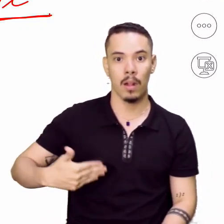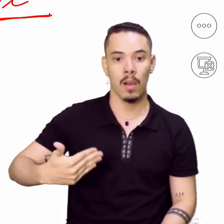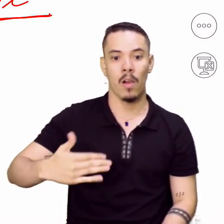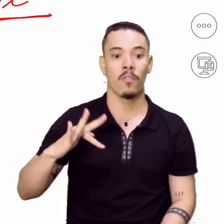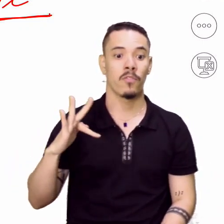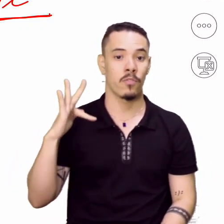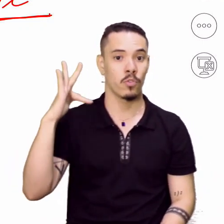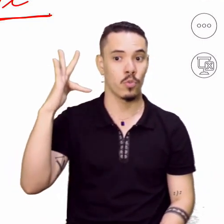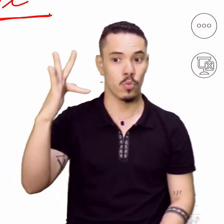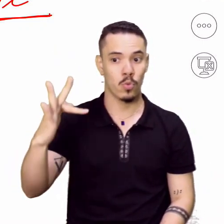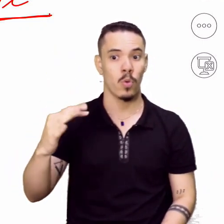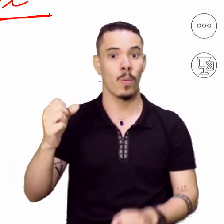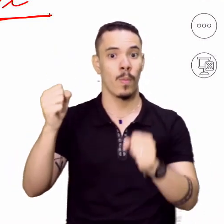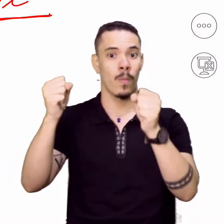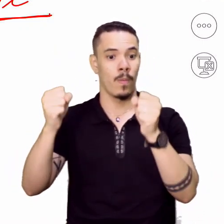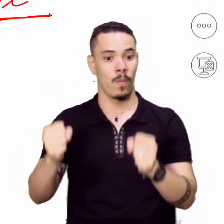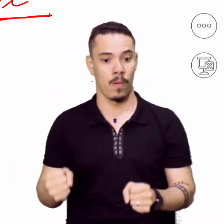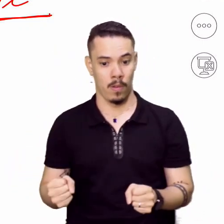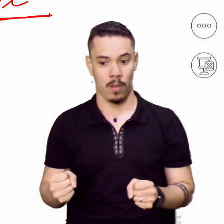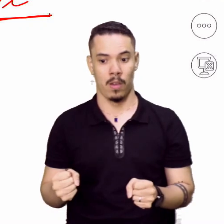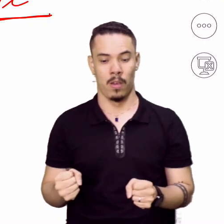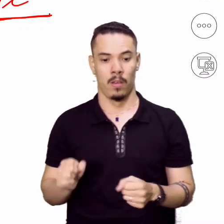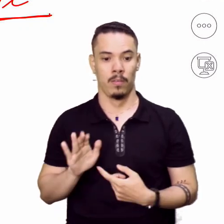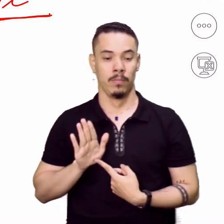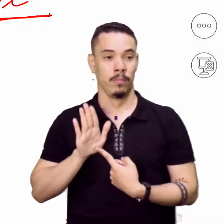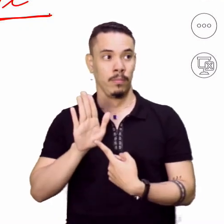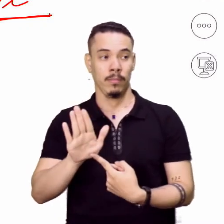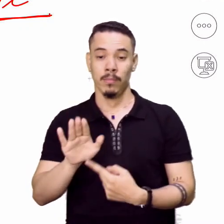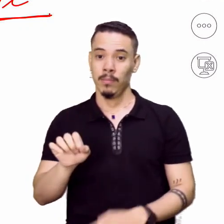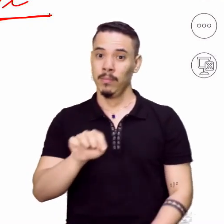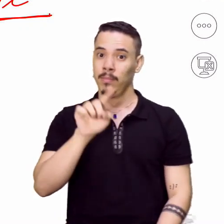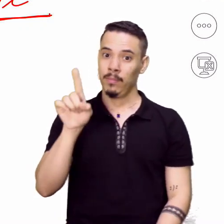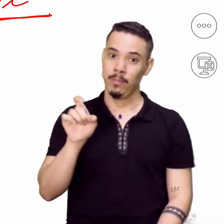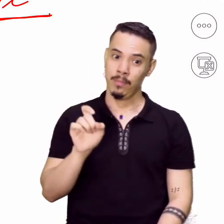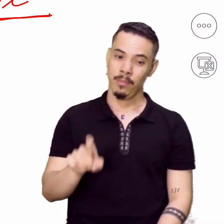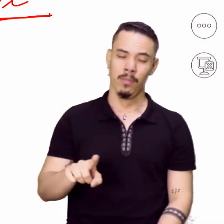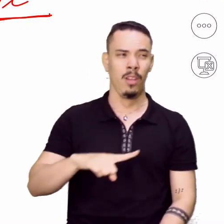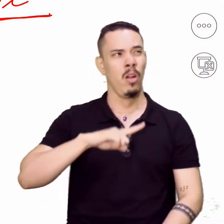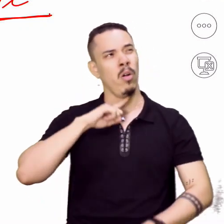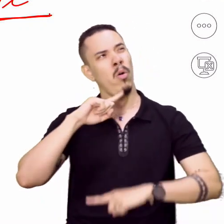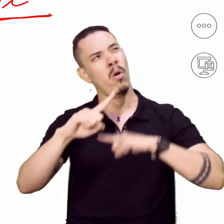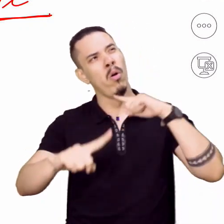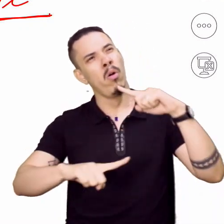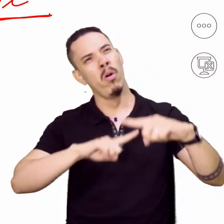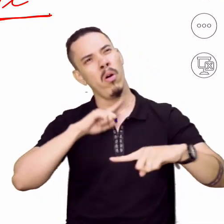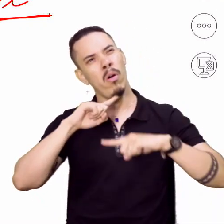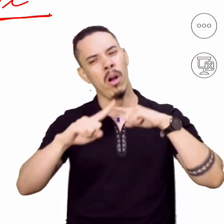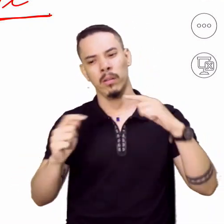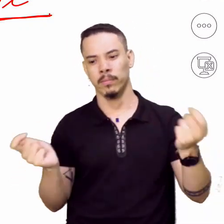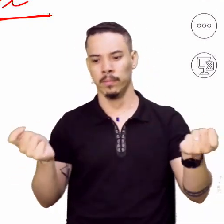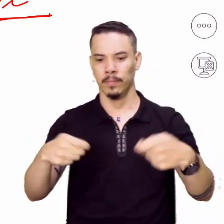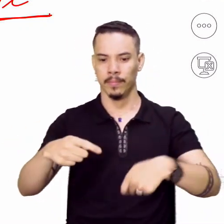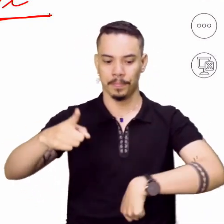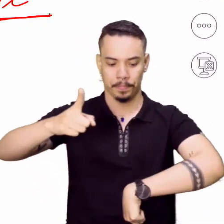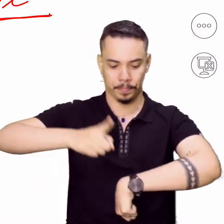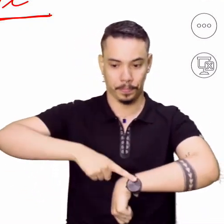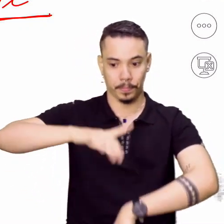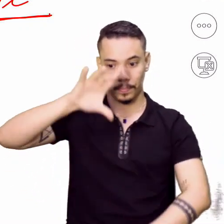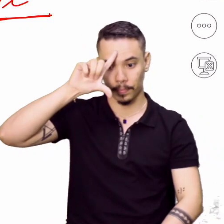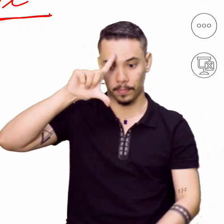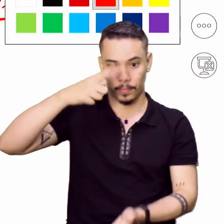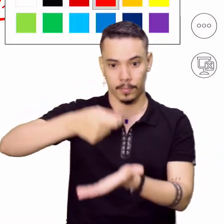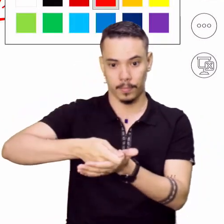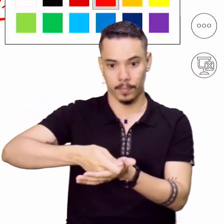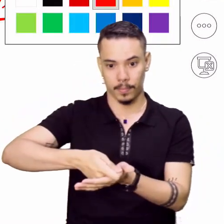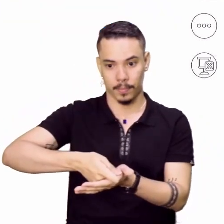que pode expressar incerteza ou ser decidida no momento